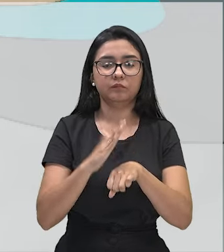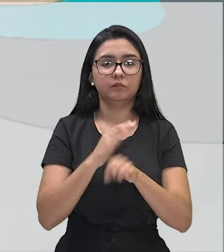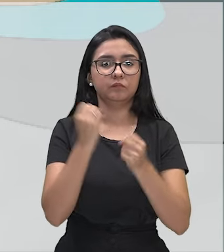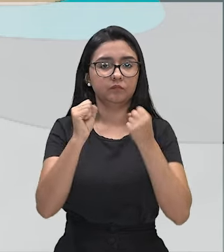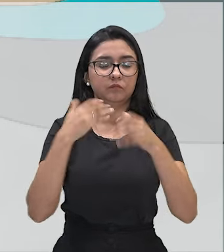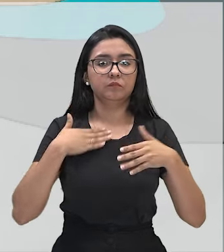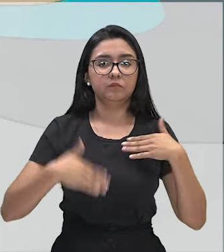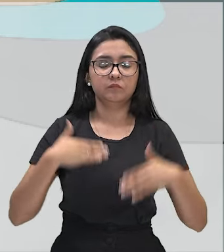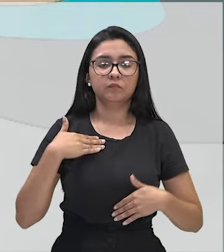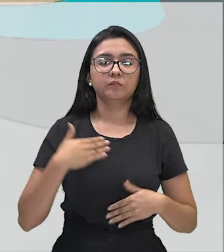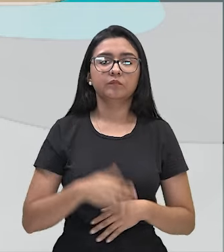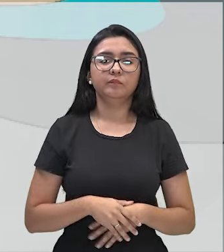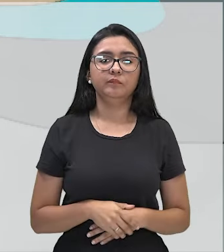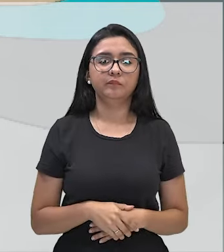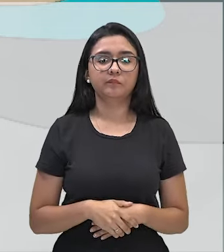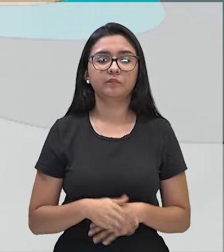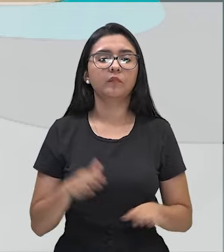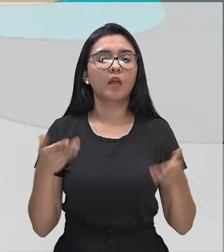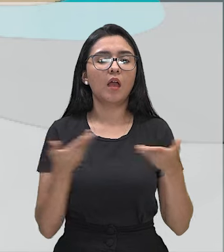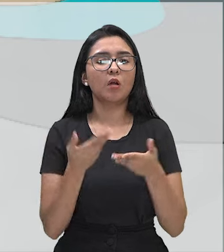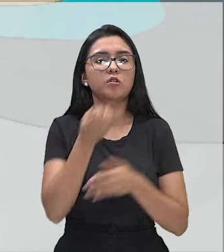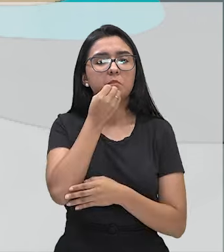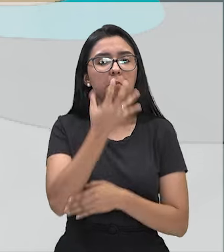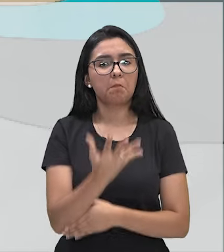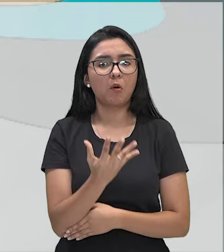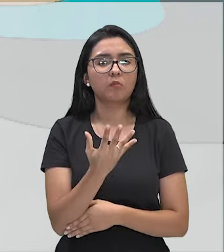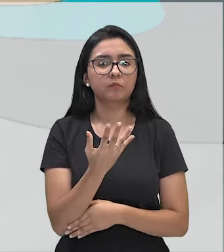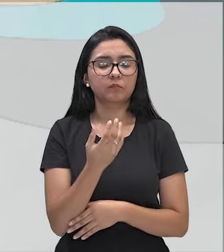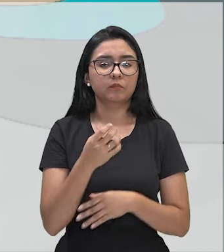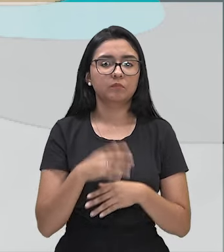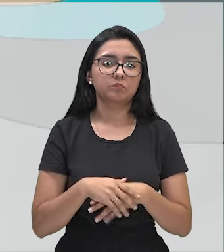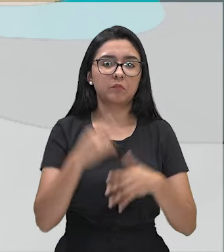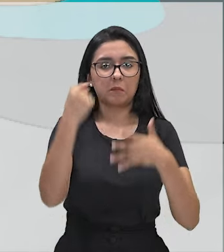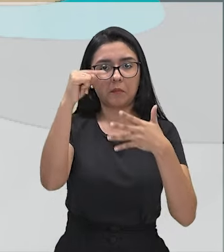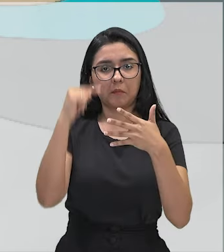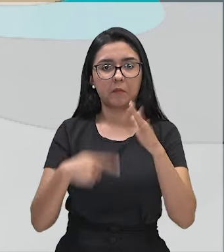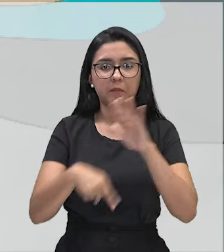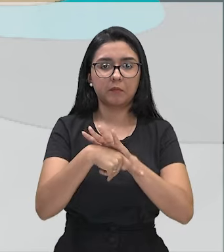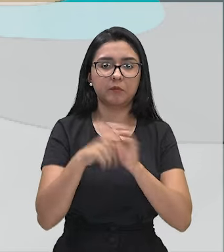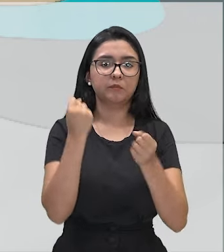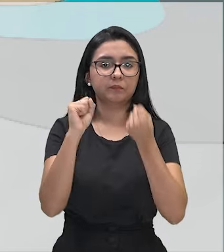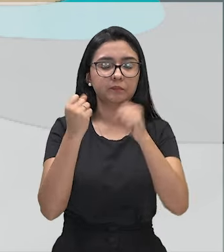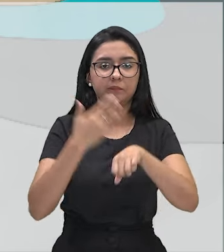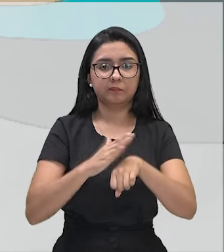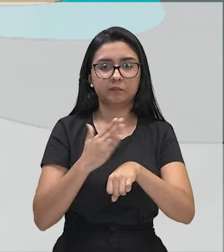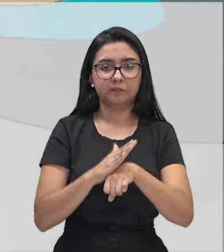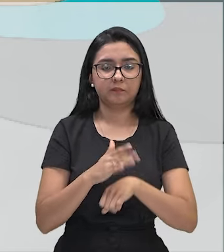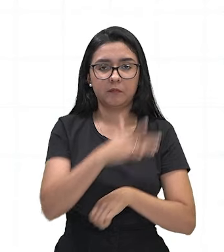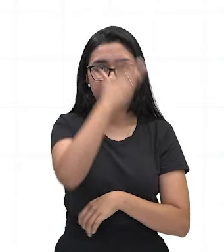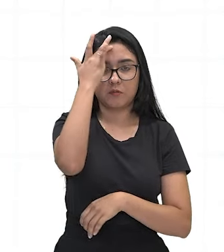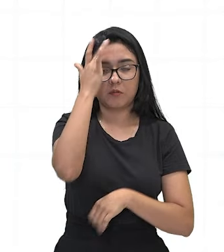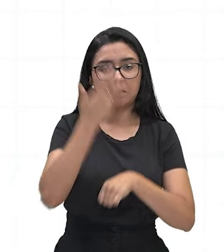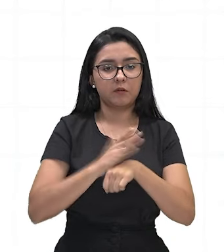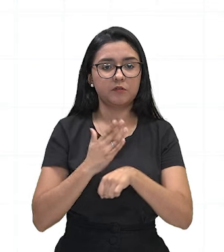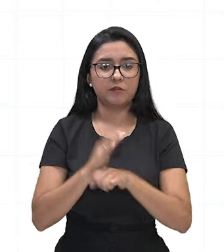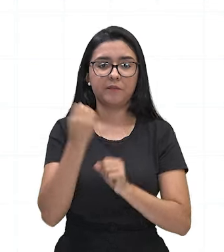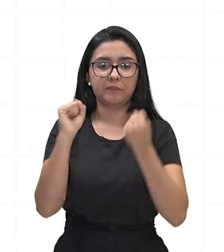localizada agora falando sobre os benefícios dessa Gá dessa ginástica para o praticante vamos